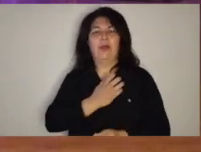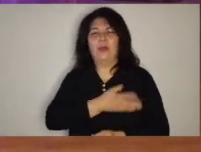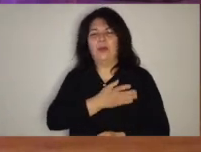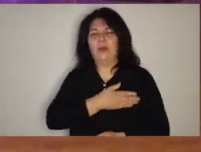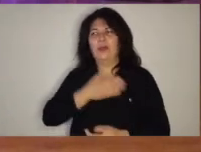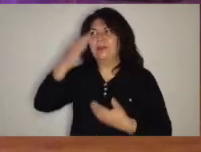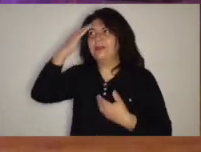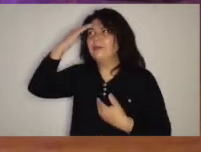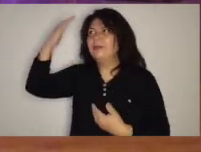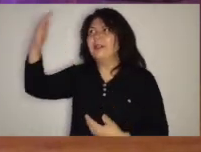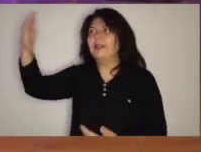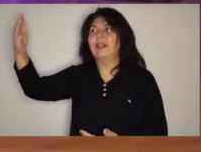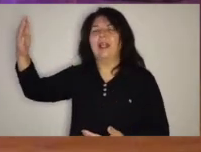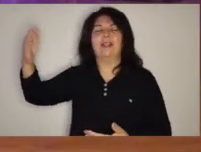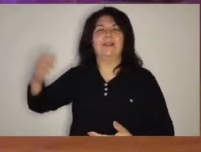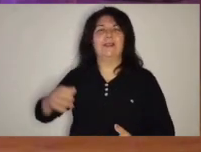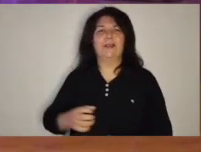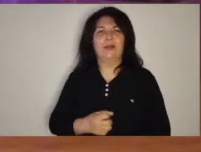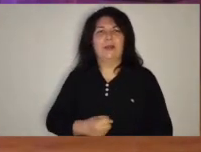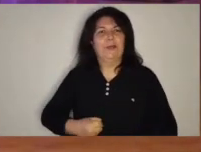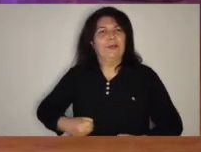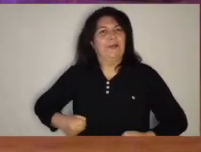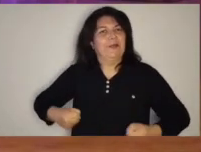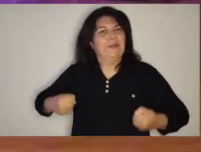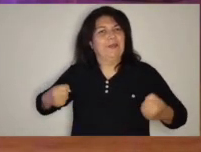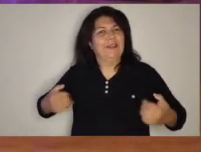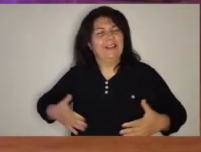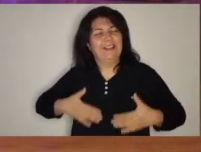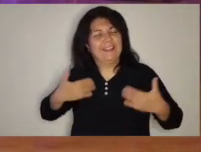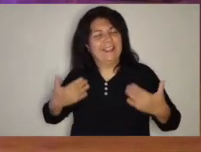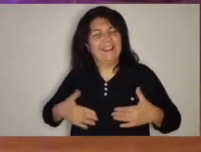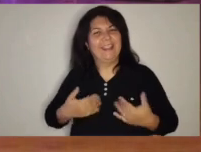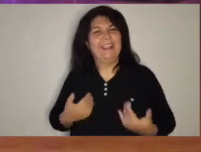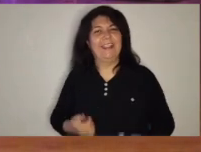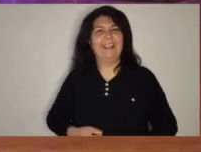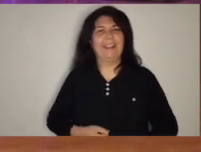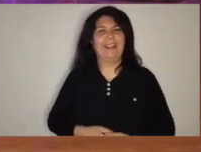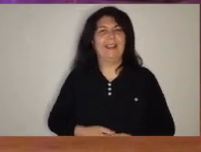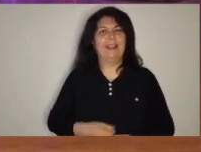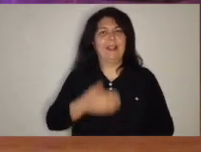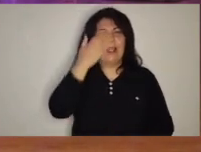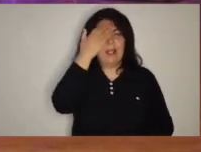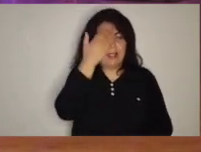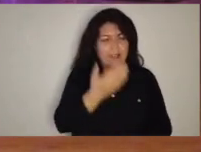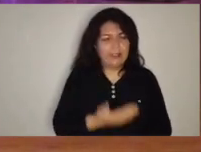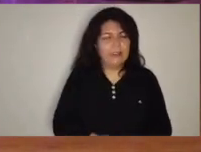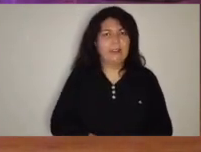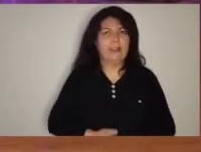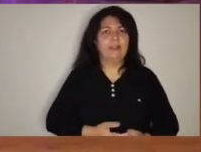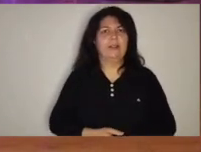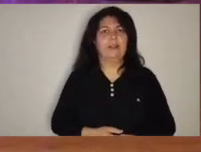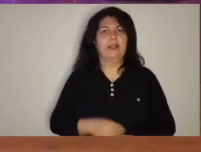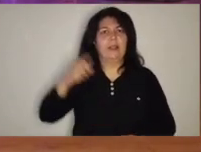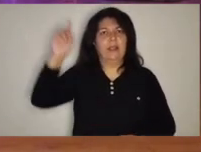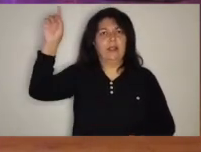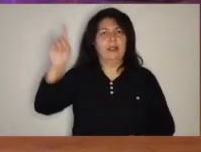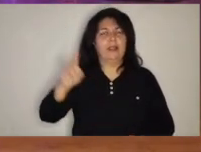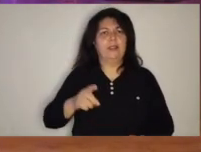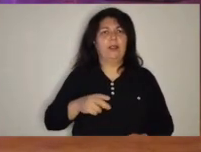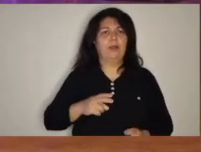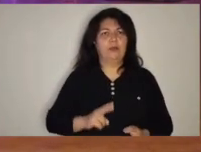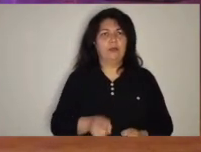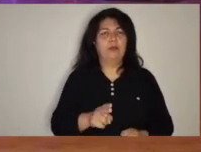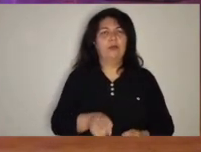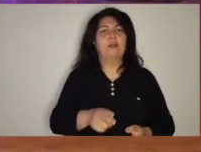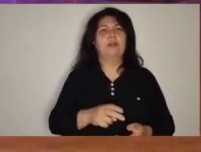como Obed-edom, viver uma vida extraordinária. Um coração grato, cheio de alegria.